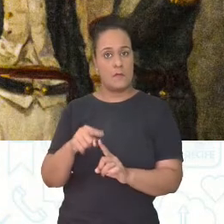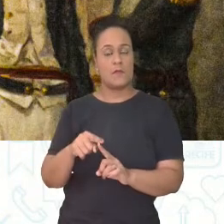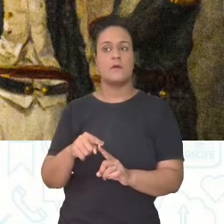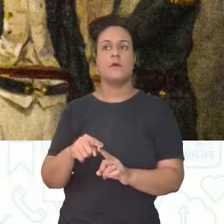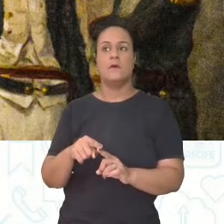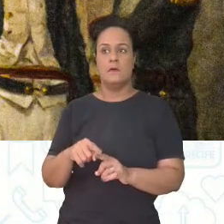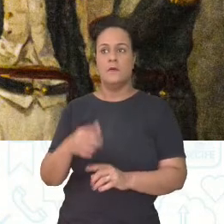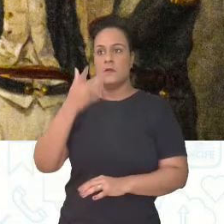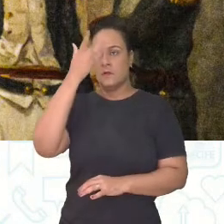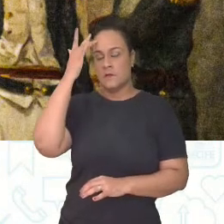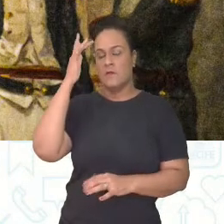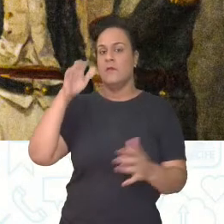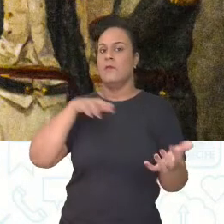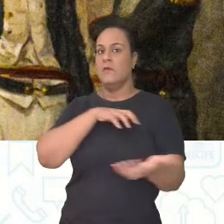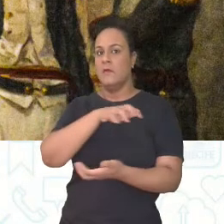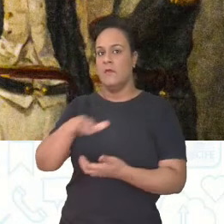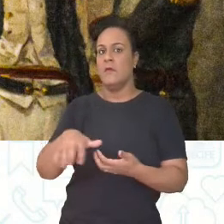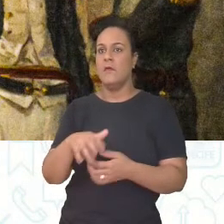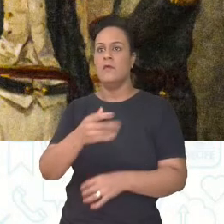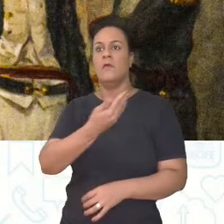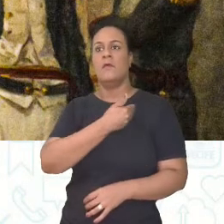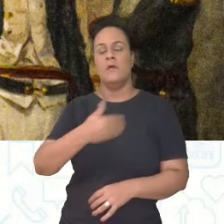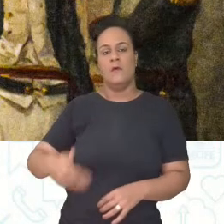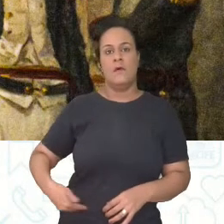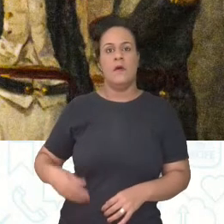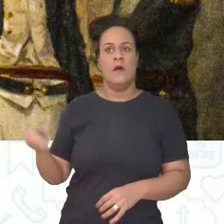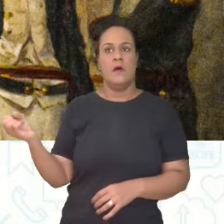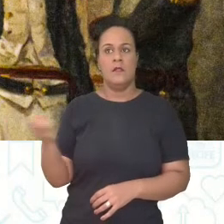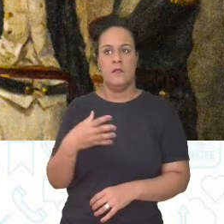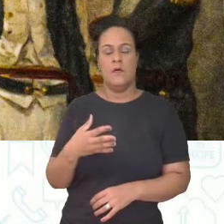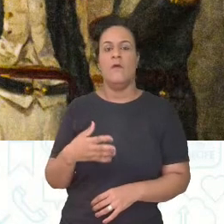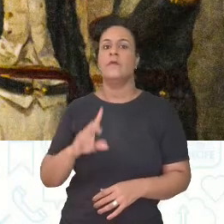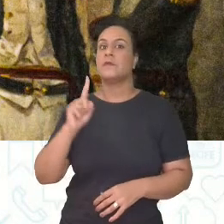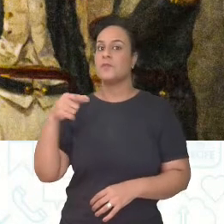desses revoltosos, e um novo governo que seria republicano.